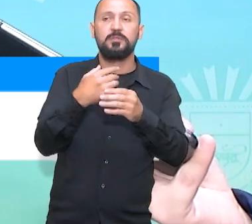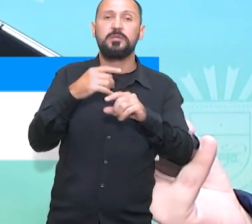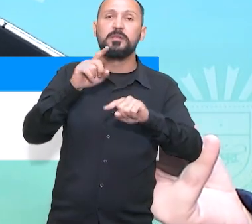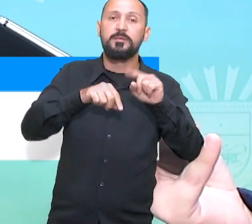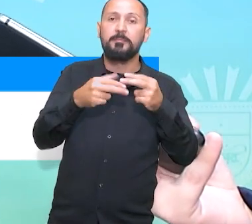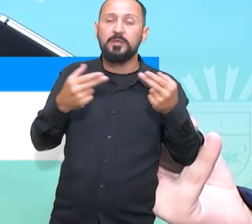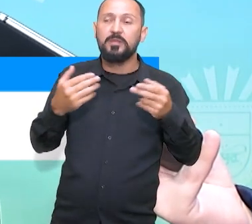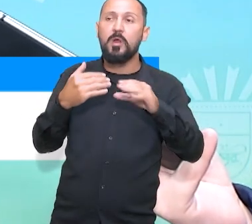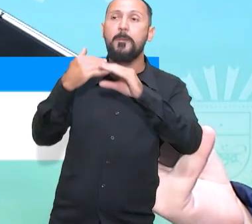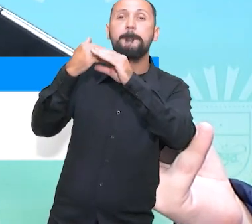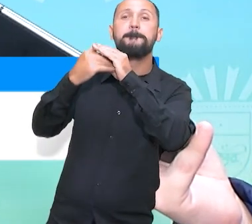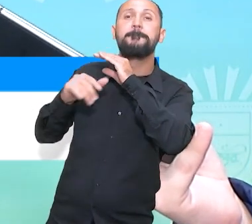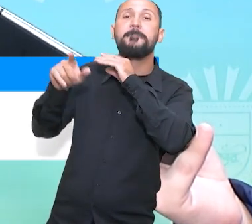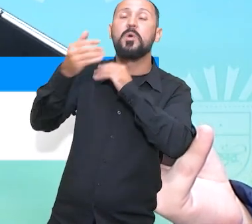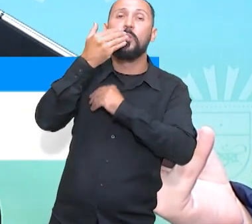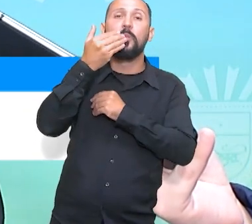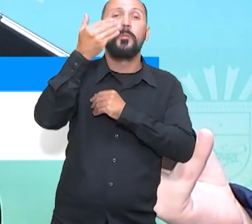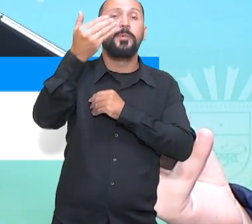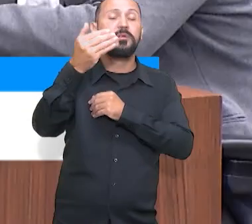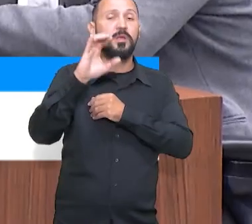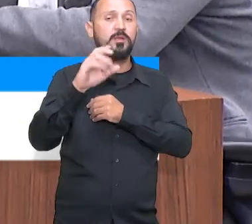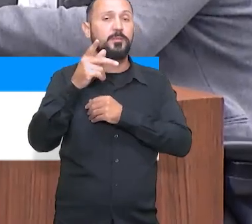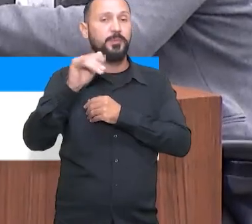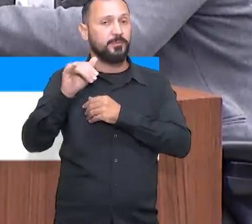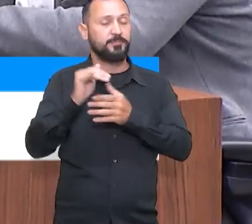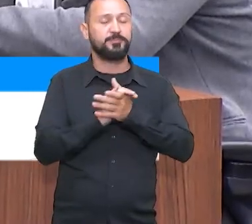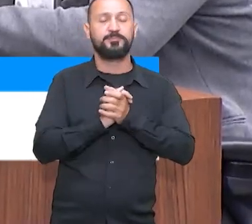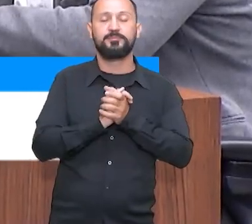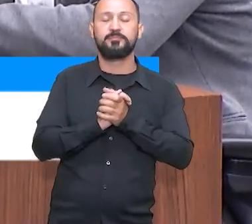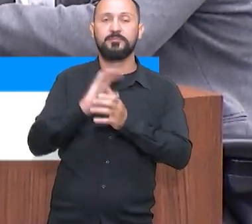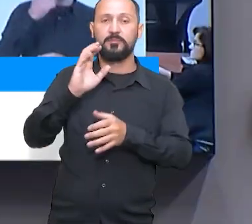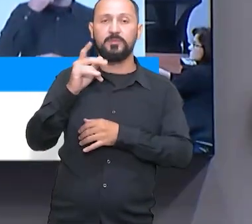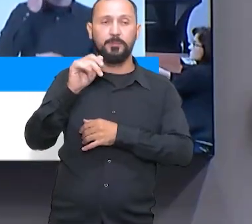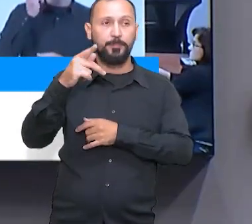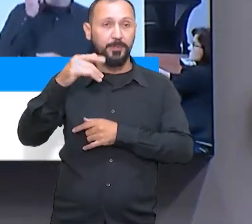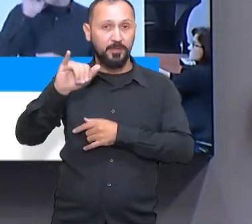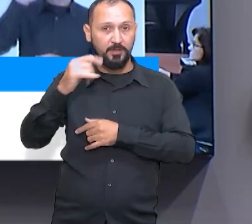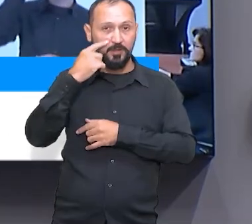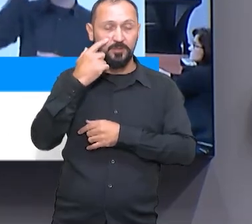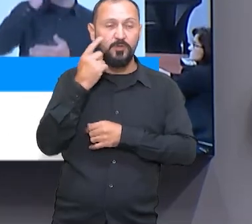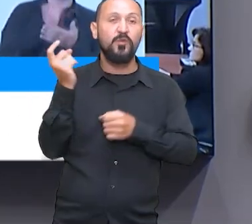encaminha para atender o pedido da CPI. A CPI retorna em mais uma